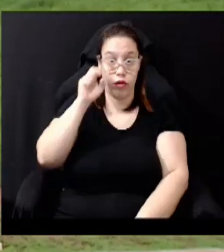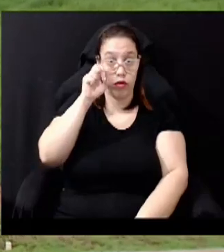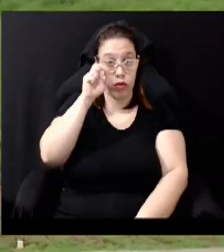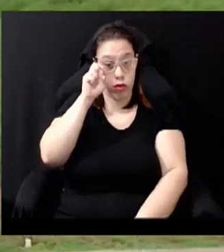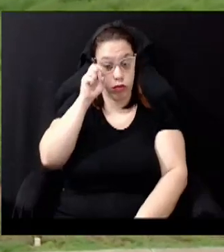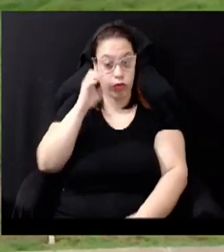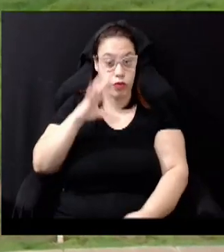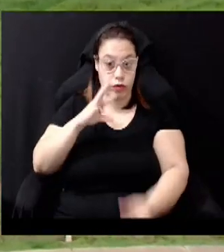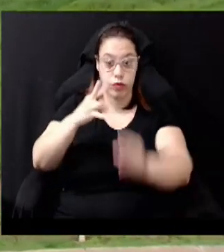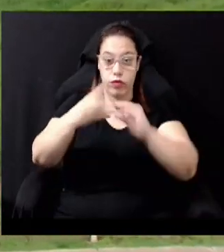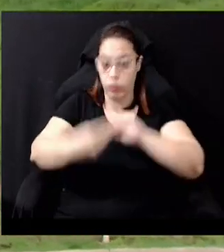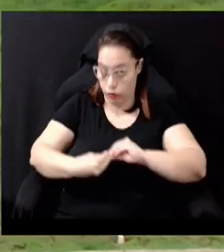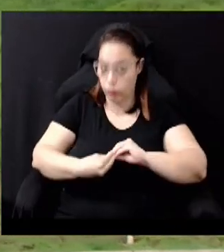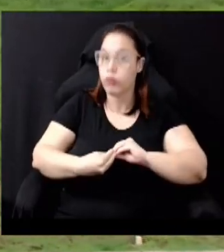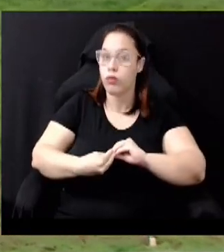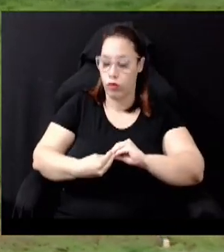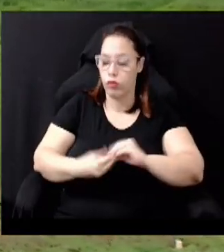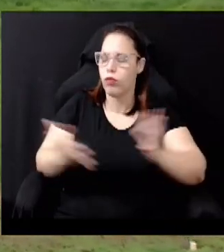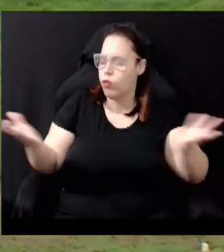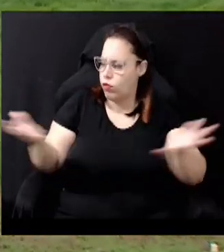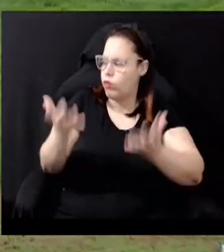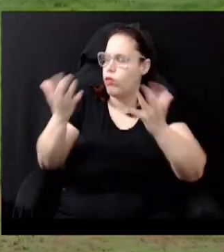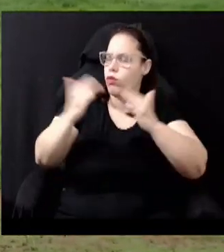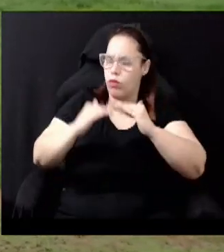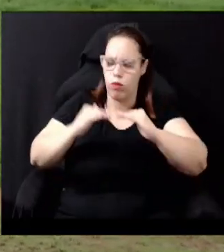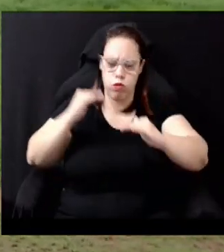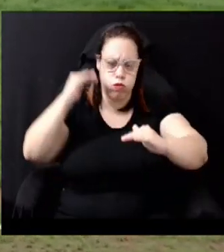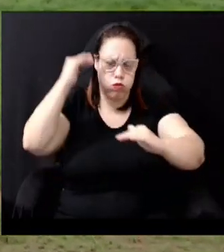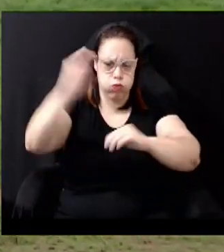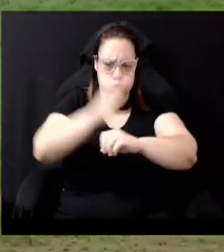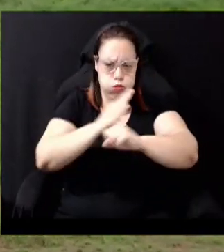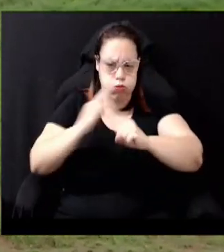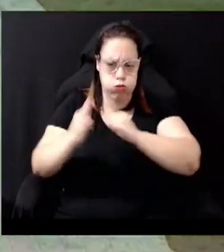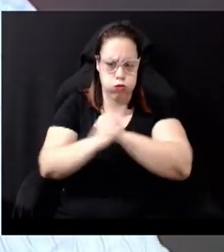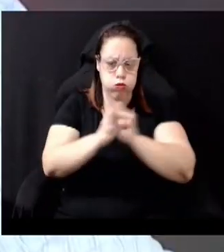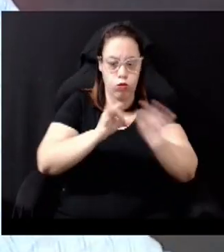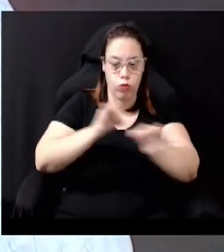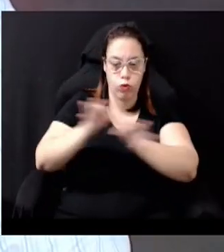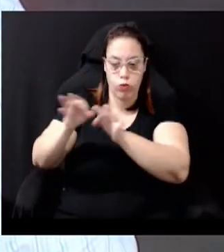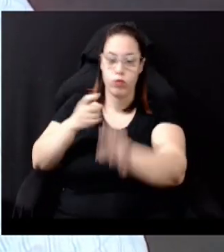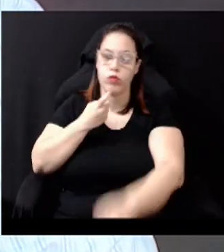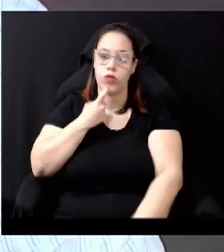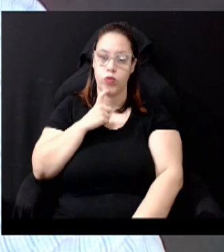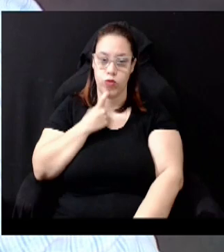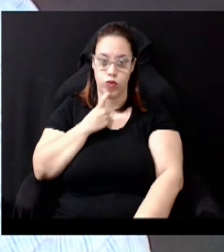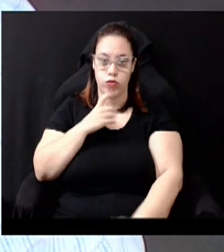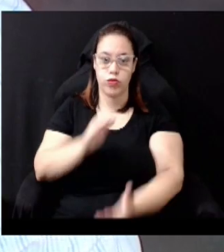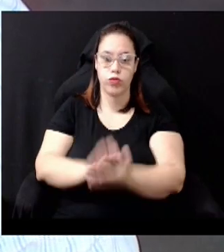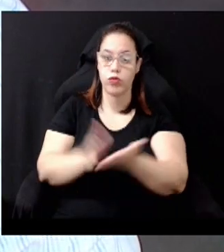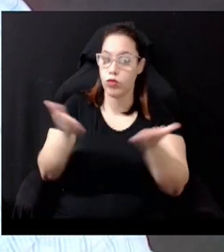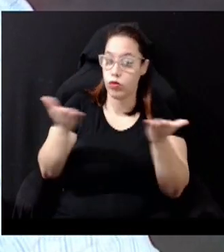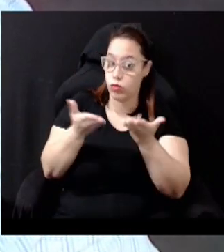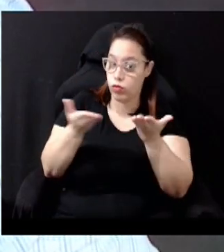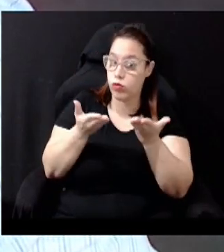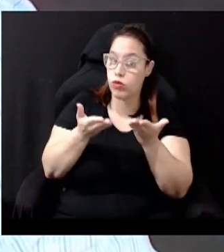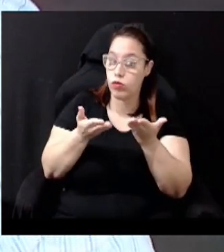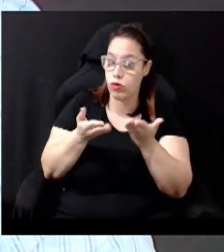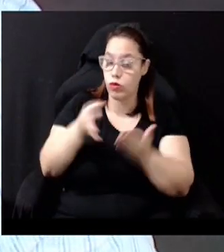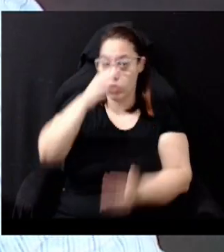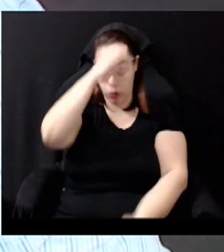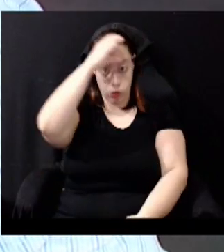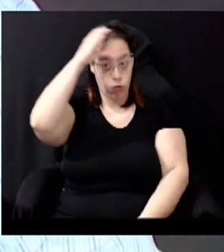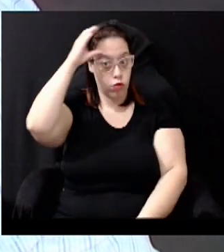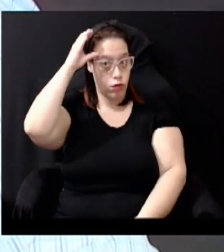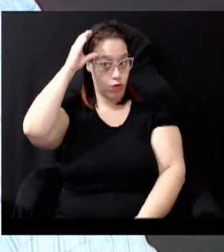sustentáveis têm impulsionado o crescimento de bairros planejados em Campinas. Hoje o consumidor ele é um consumidor muito